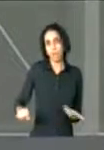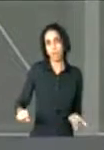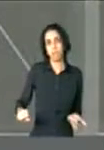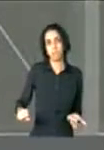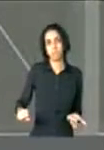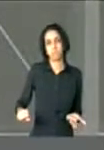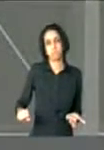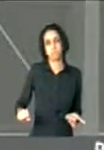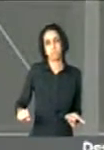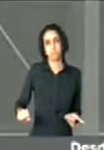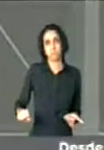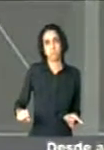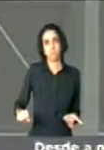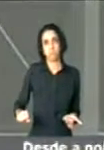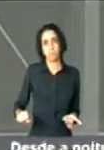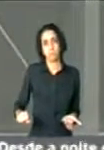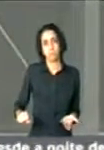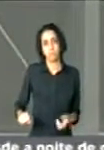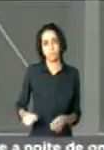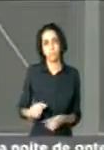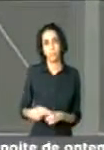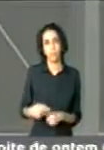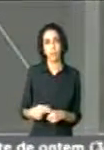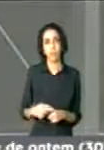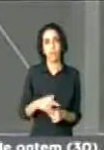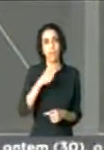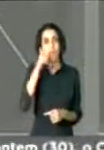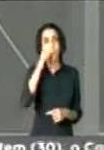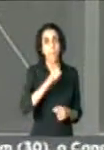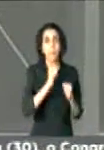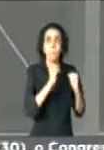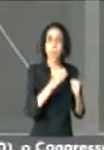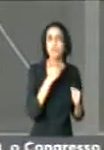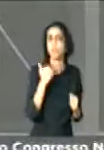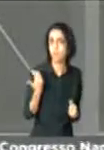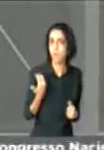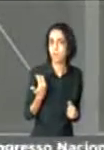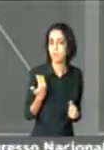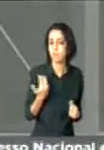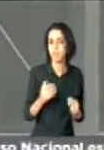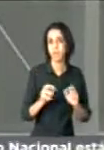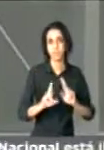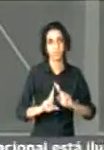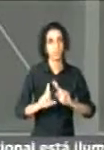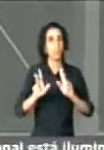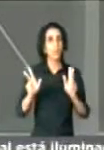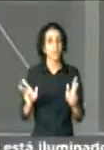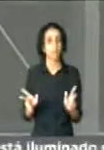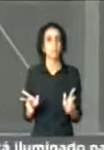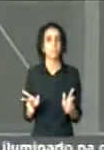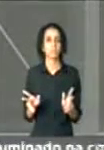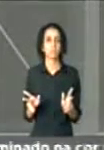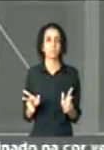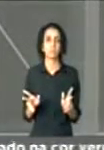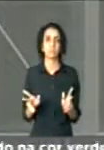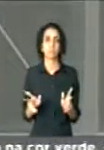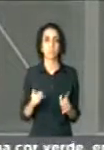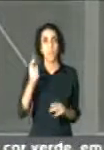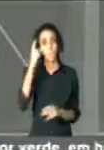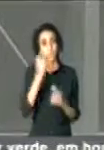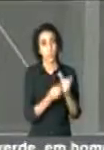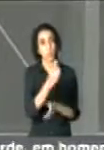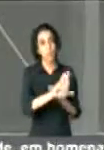um feto nessa circunstância do que pôr em risco a vida da mãe. Aí o legislador foi